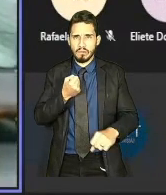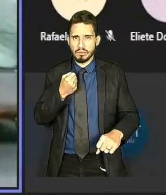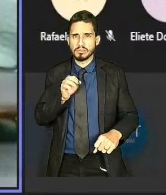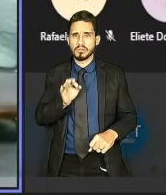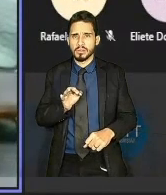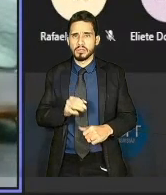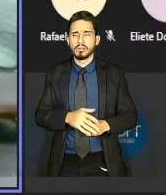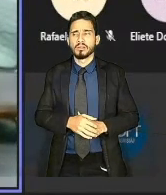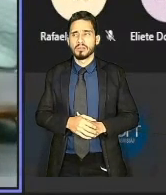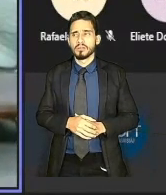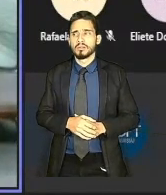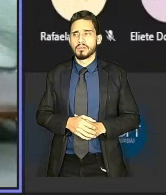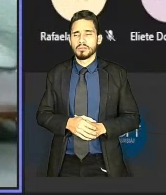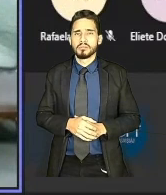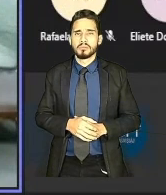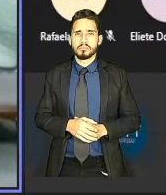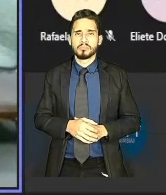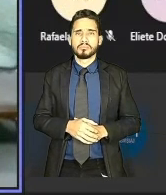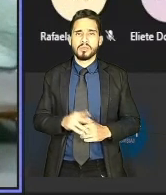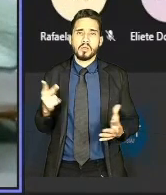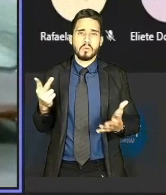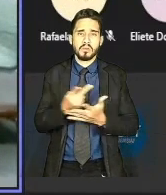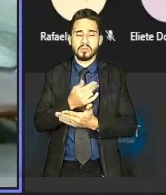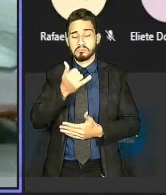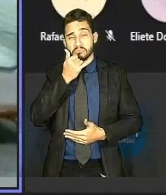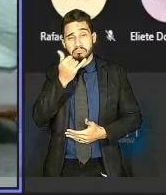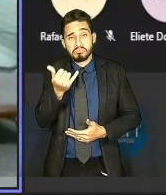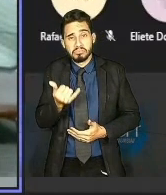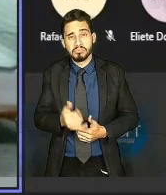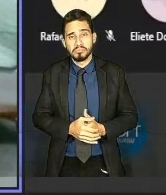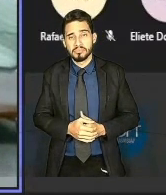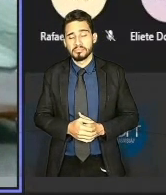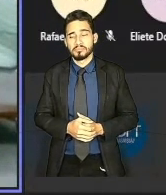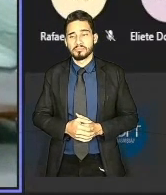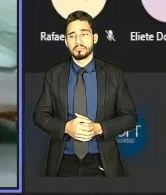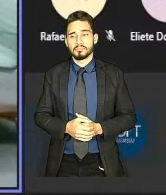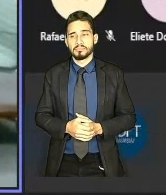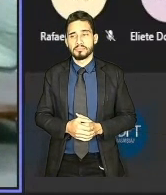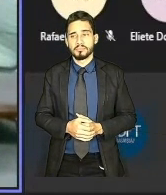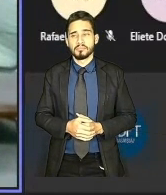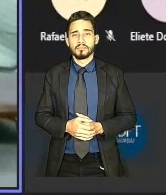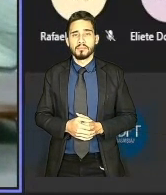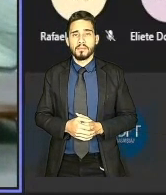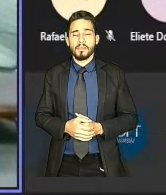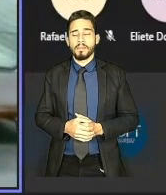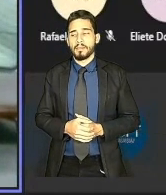tão enxuta assim, né? Coincidência ou não, né, presidente? Coincidência não.